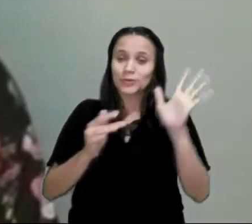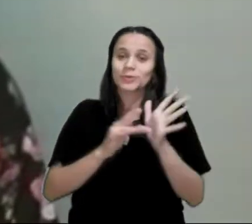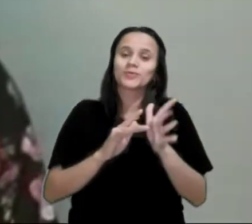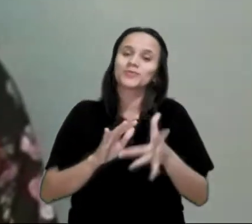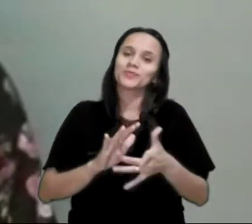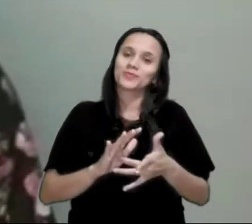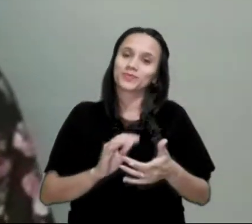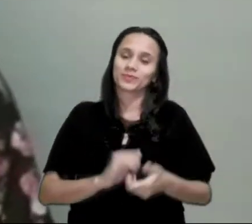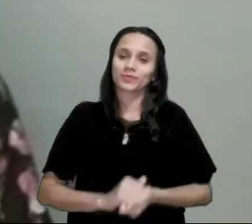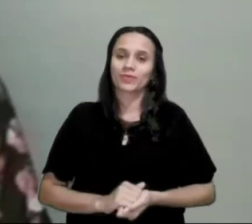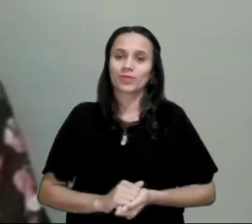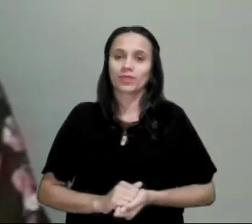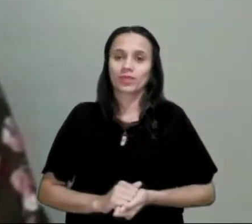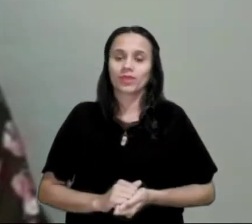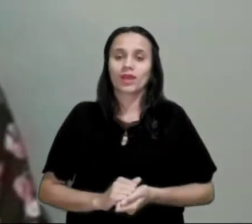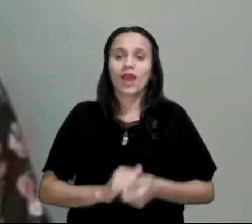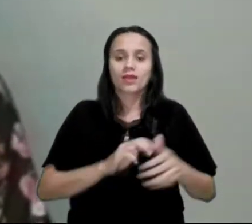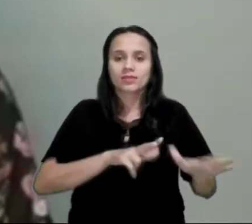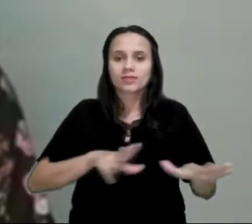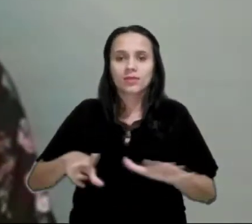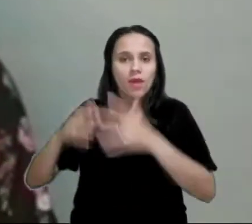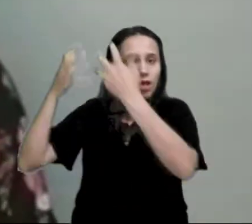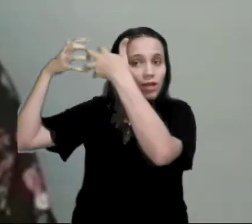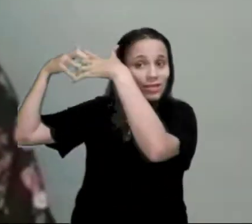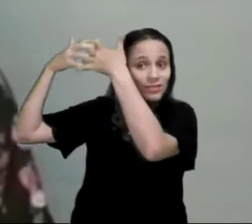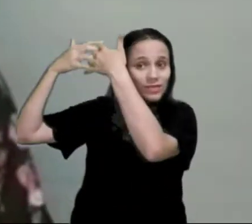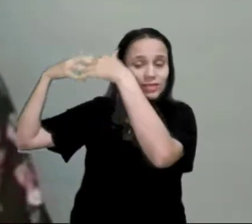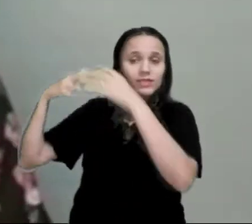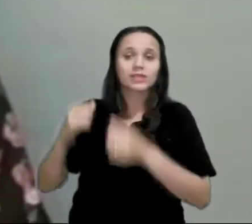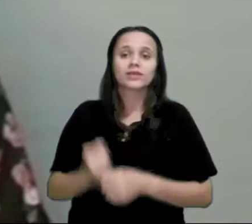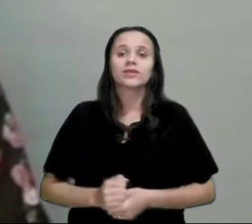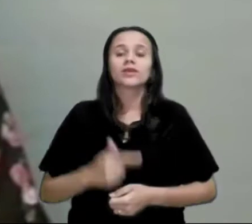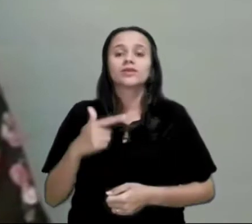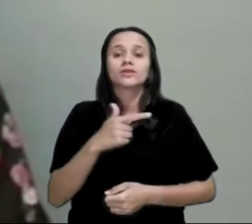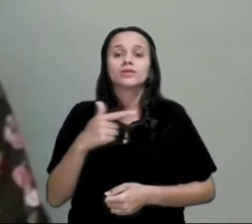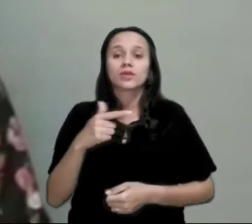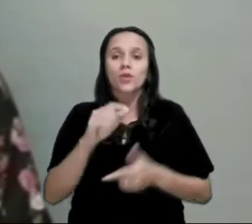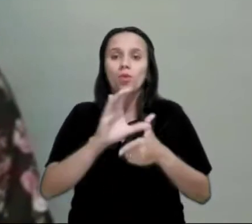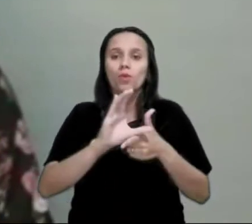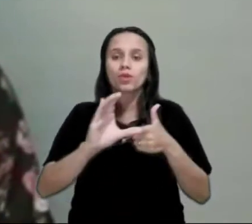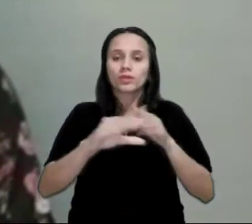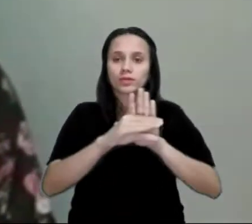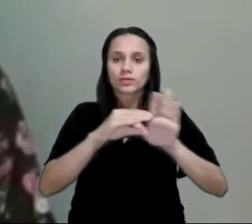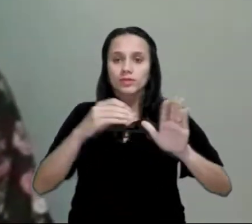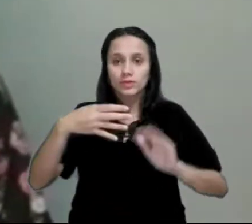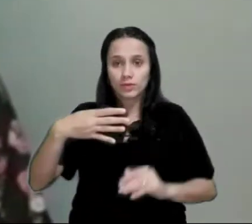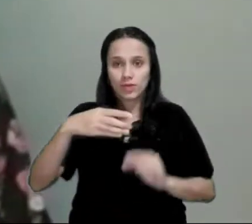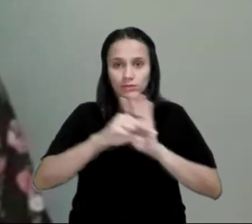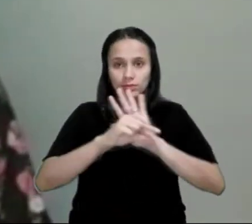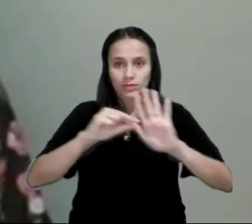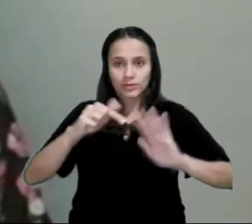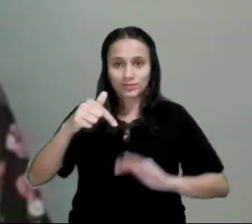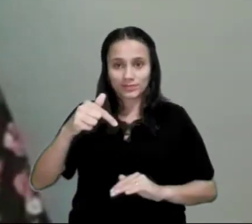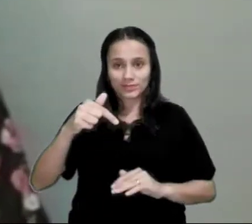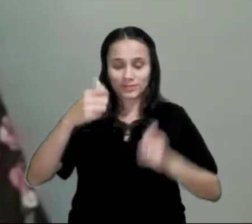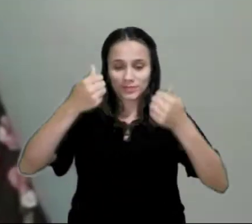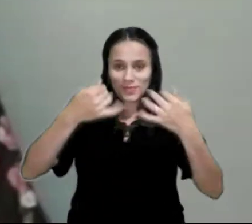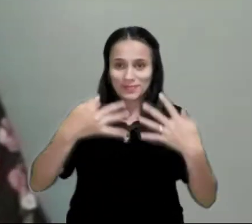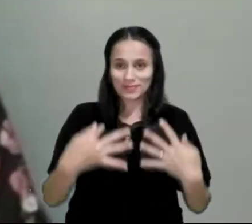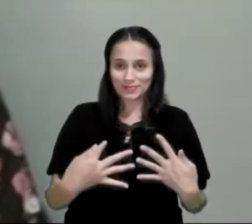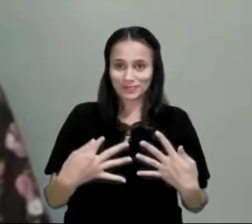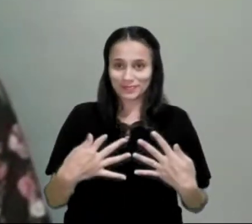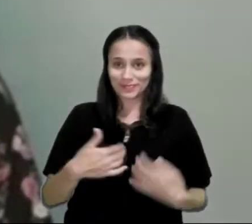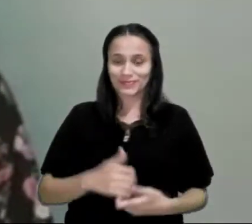cumprimento a todas com a paz do Senhor Jesus. A nossa reflexão nessa semana, ela está baseada em 2 Coríntios, no